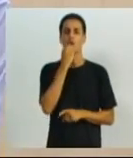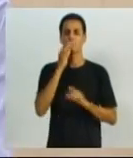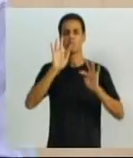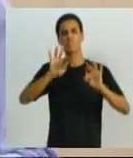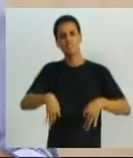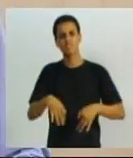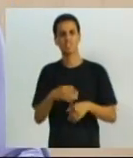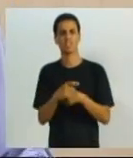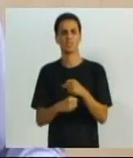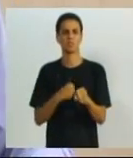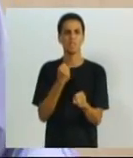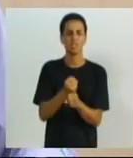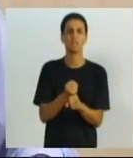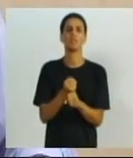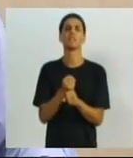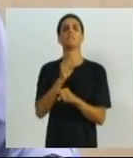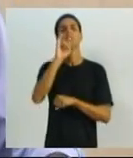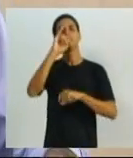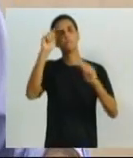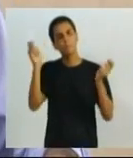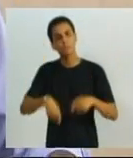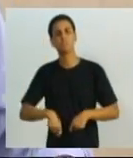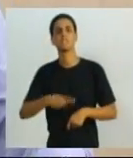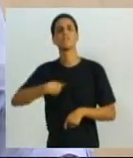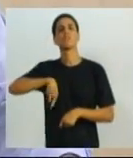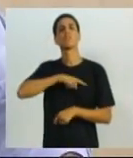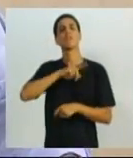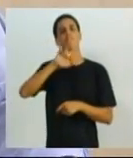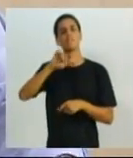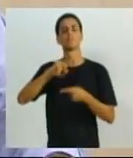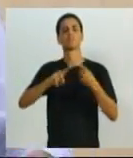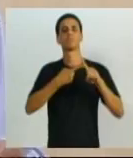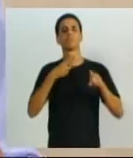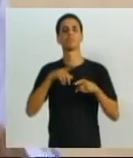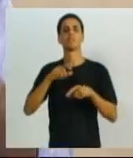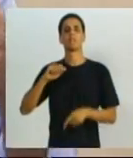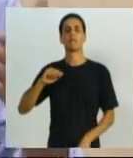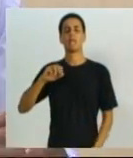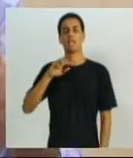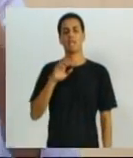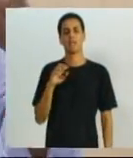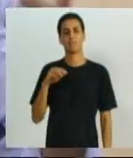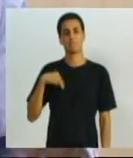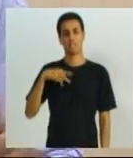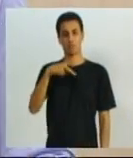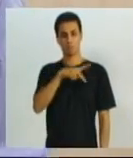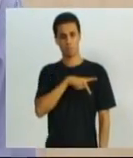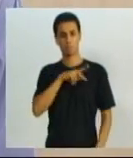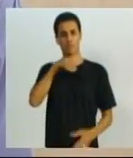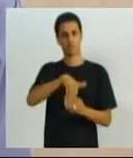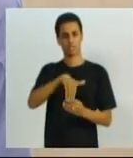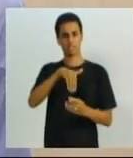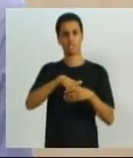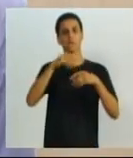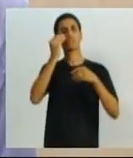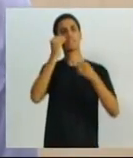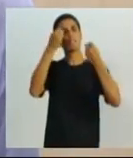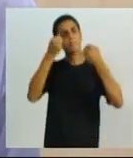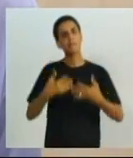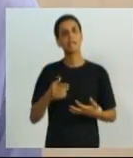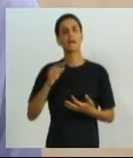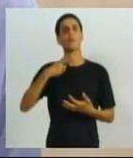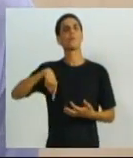ano, encaminhando o ano, ainda se possível, vamos tentar conversar com o Ministério Público Eleitoral para tentar explicar esta barbaridade que nós estamos